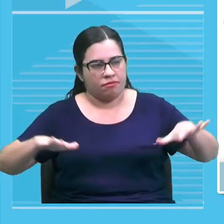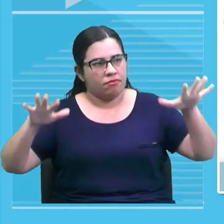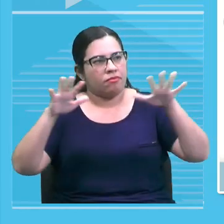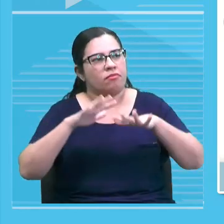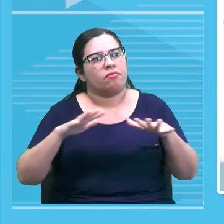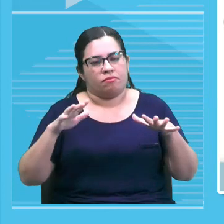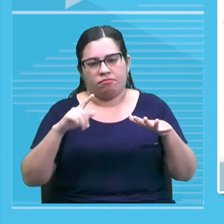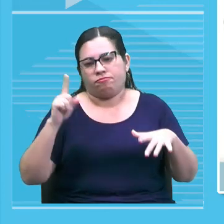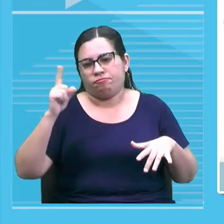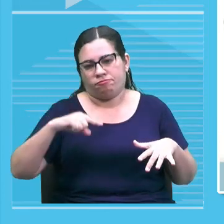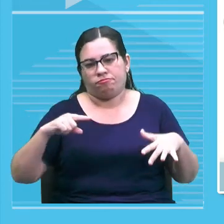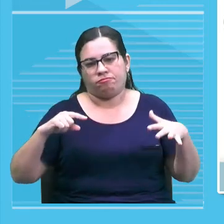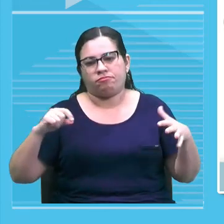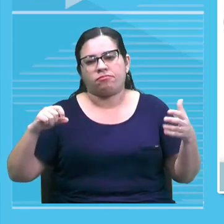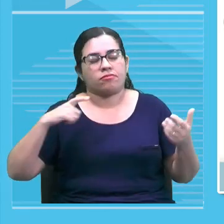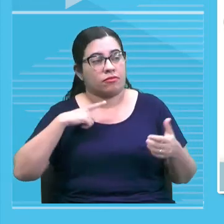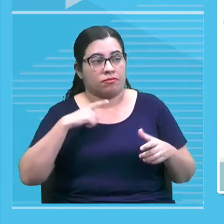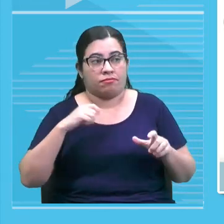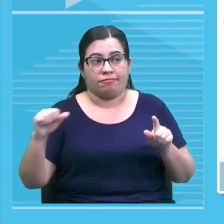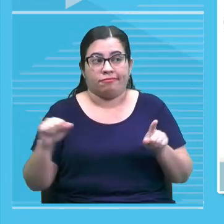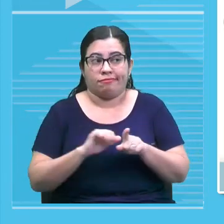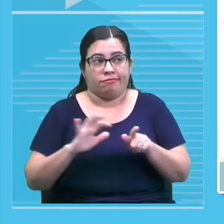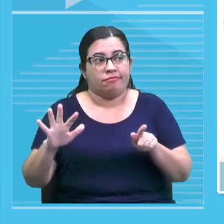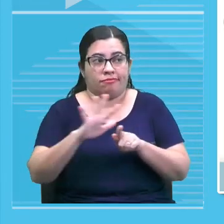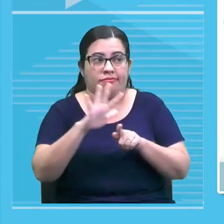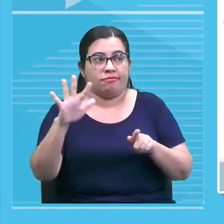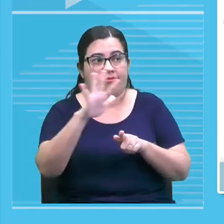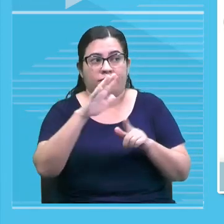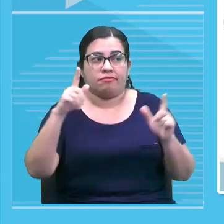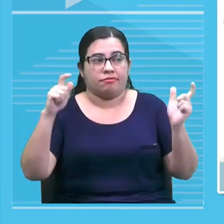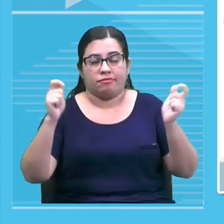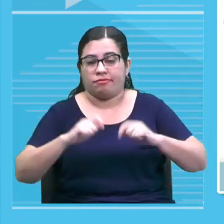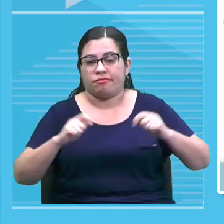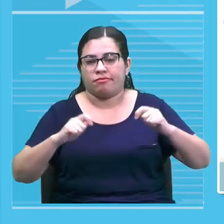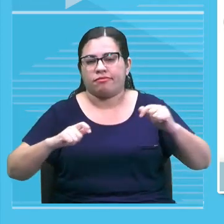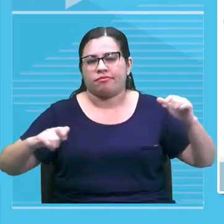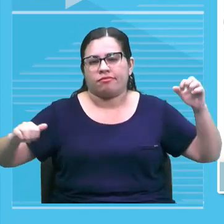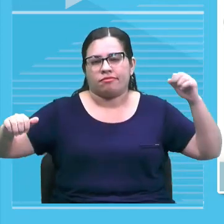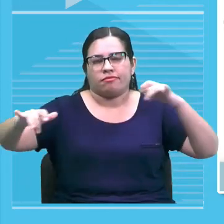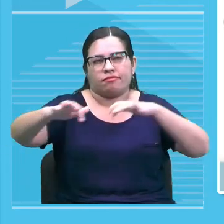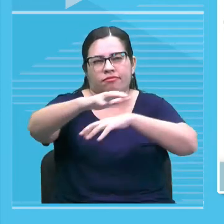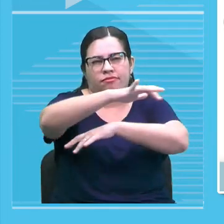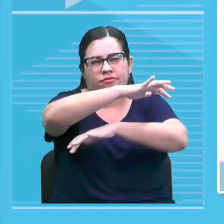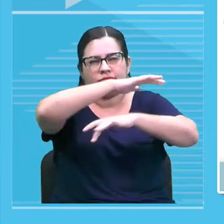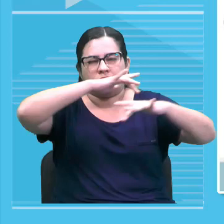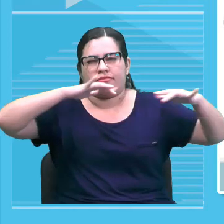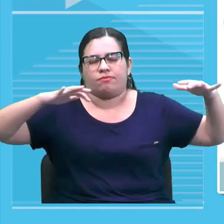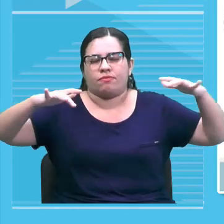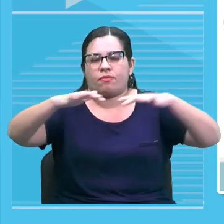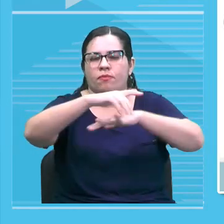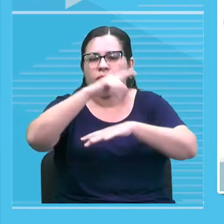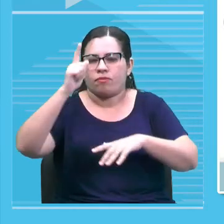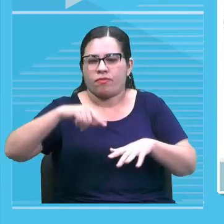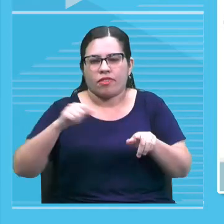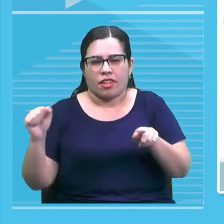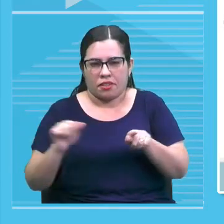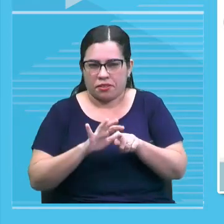ou seja aqui já tem gás né a atmosfera é toda a região gasosa que